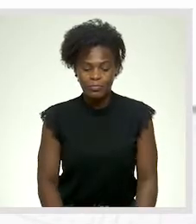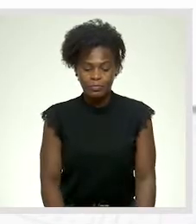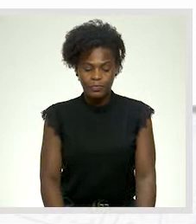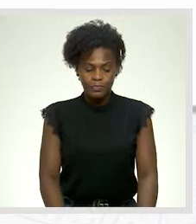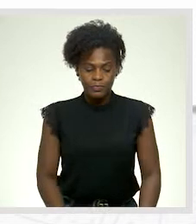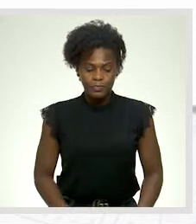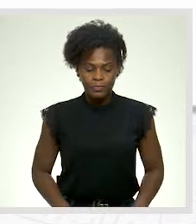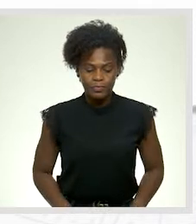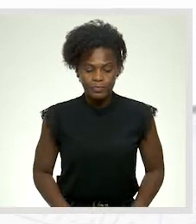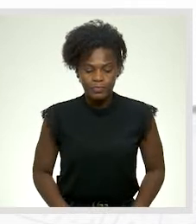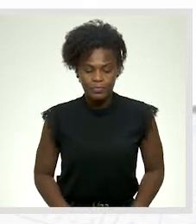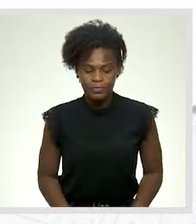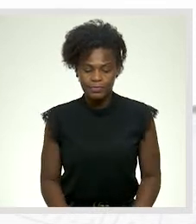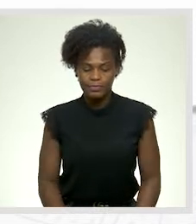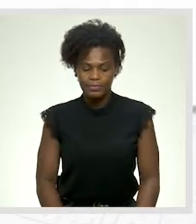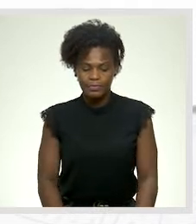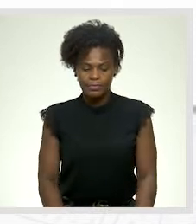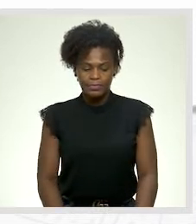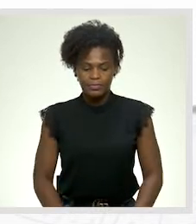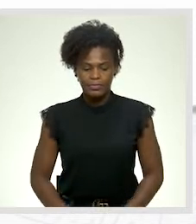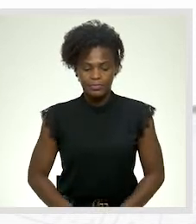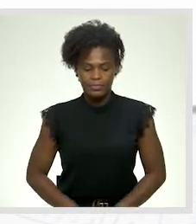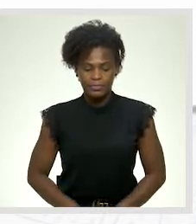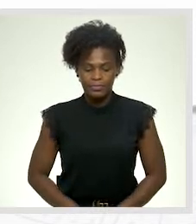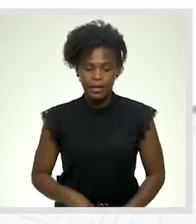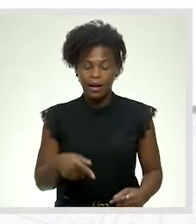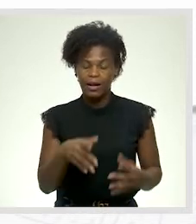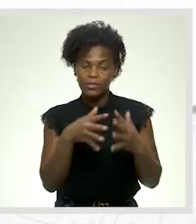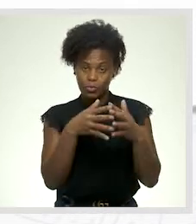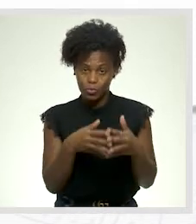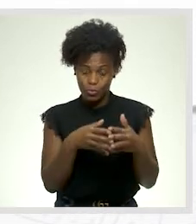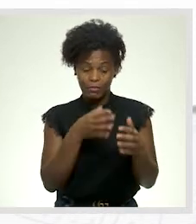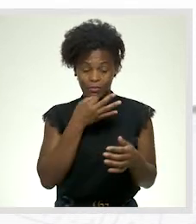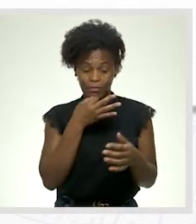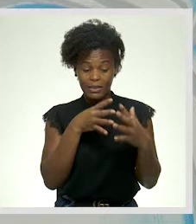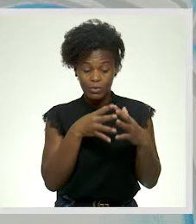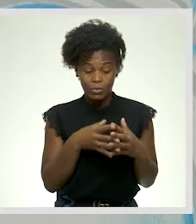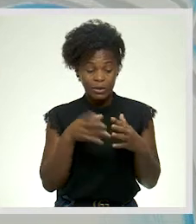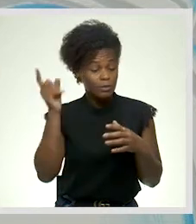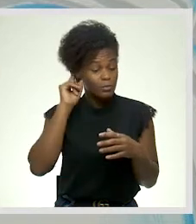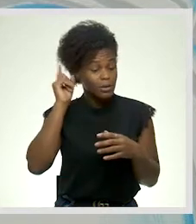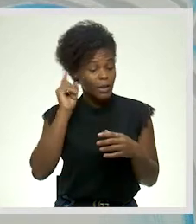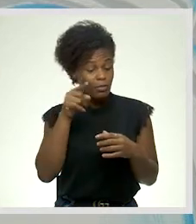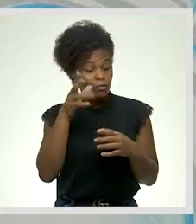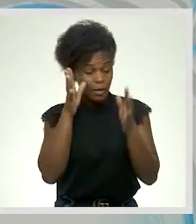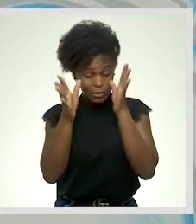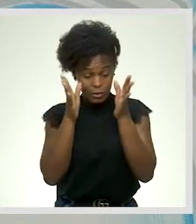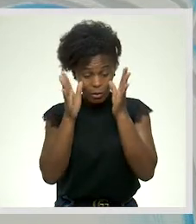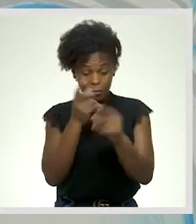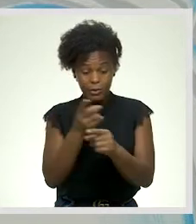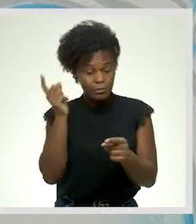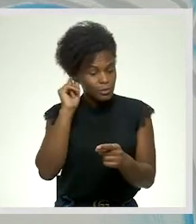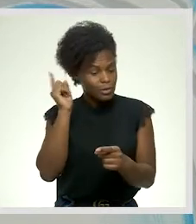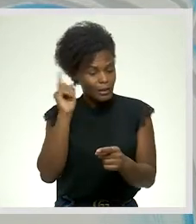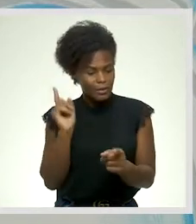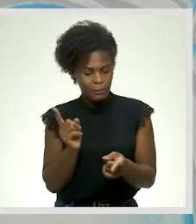Em termos de estrutura, é muito importante, presta atenção, isto aqui é muito importante.